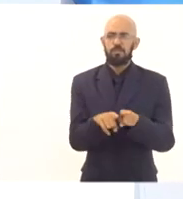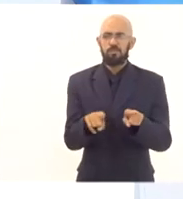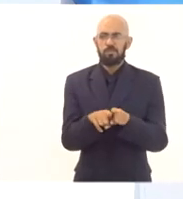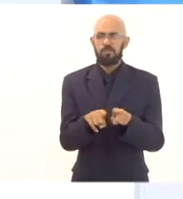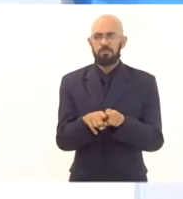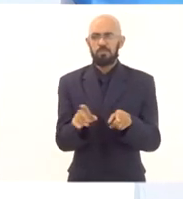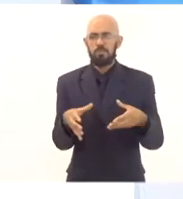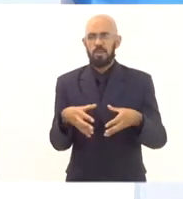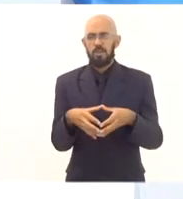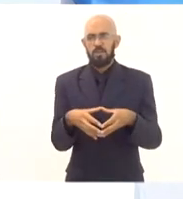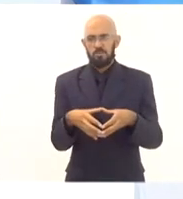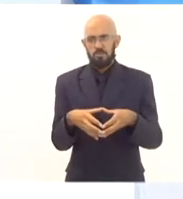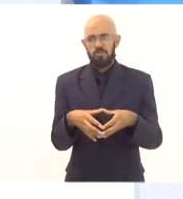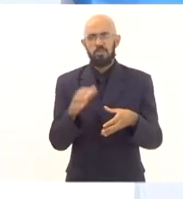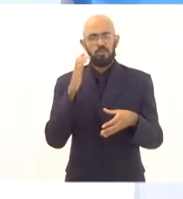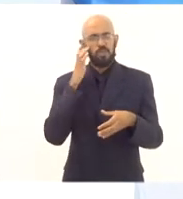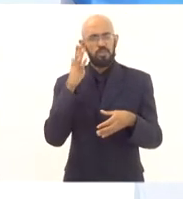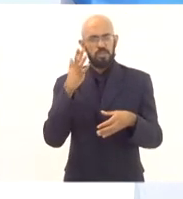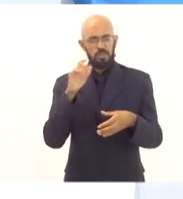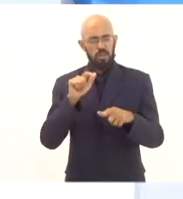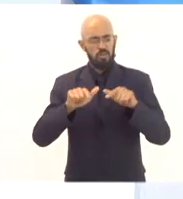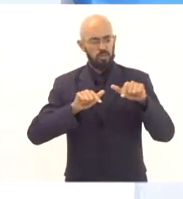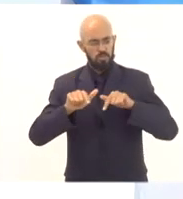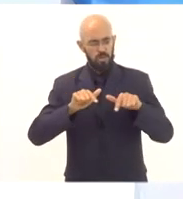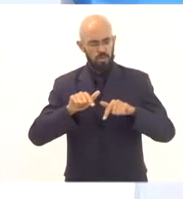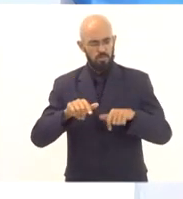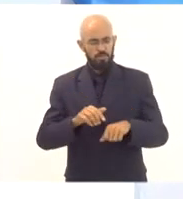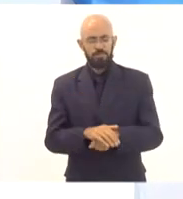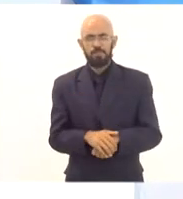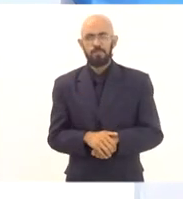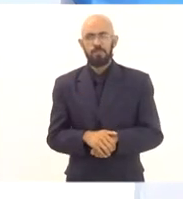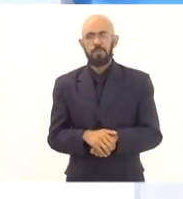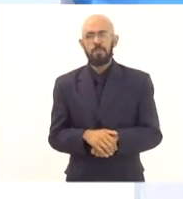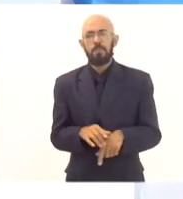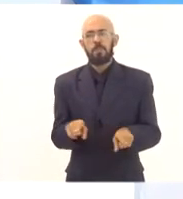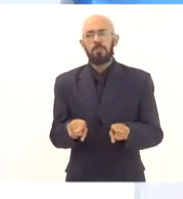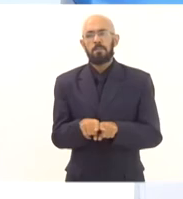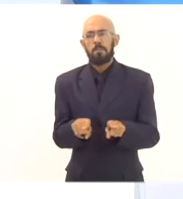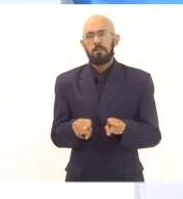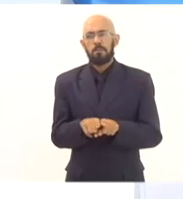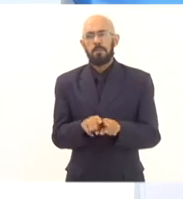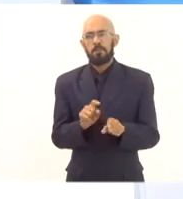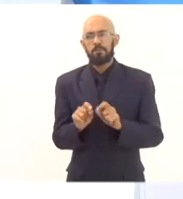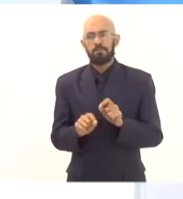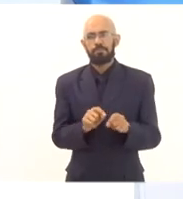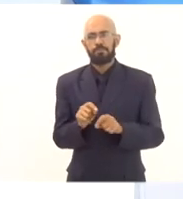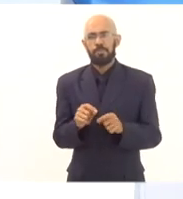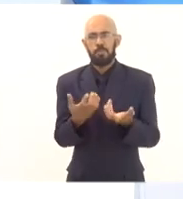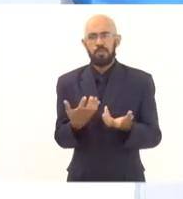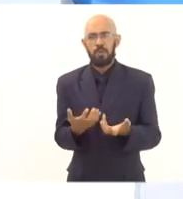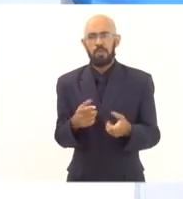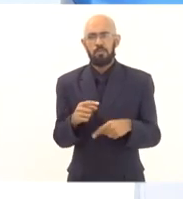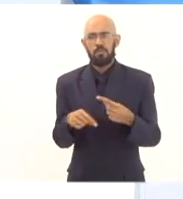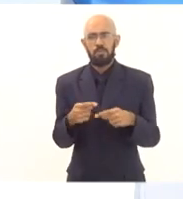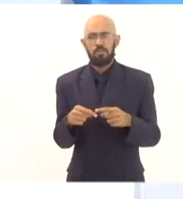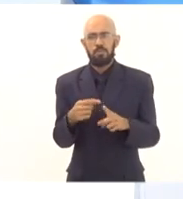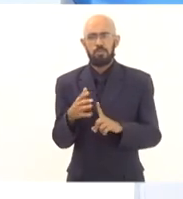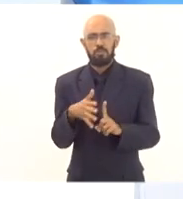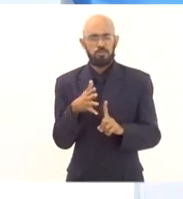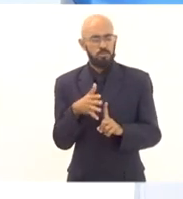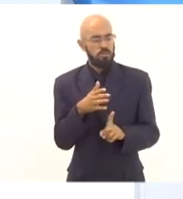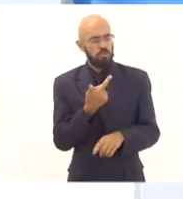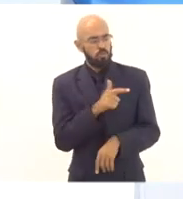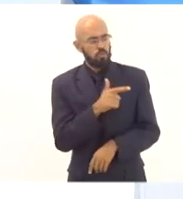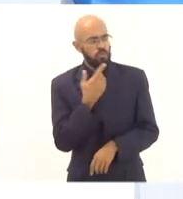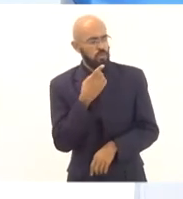comissão facilitar o trabalho da comissão no mais eu quero depois vou passar a palavra para os